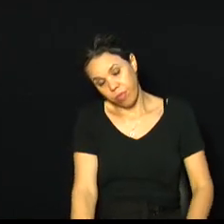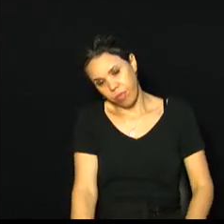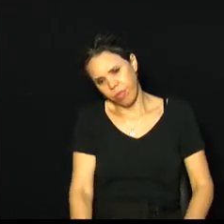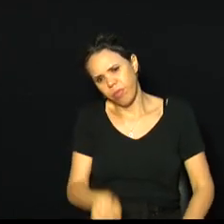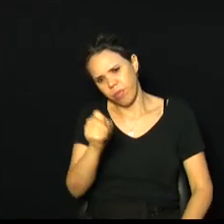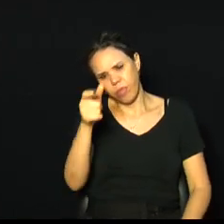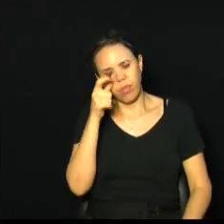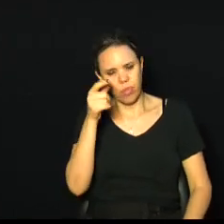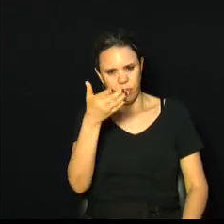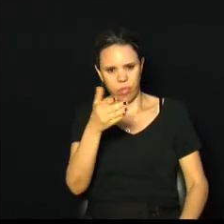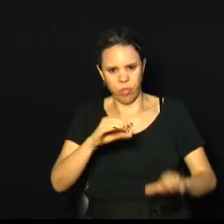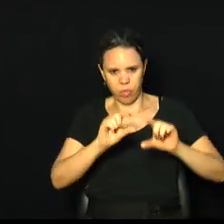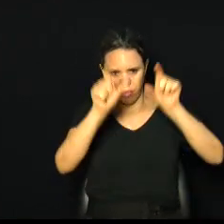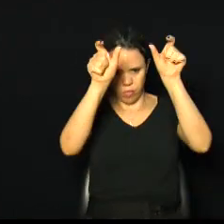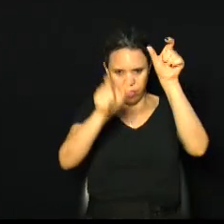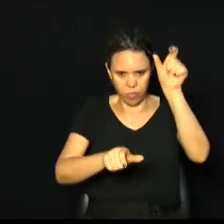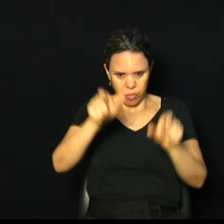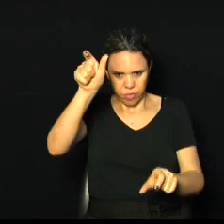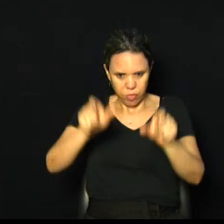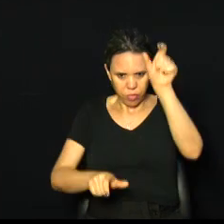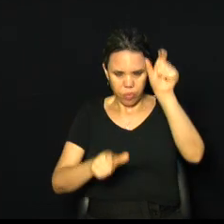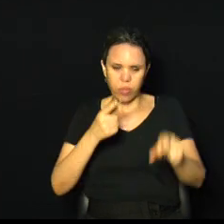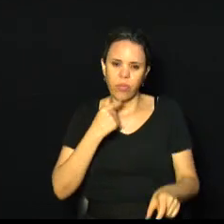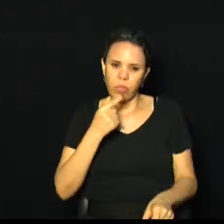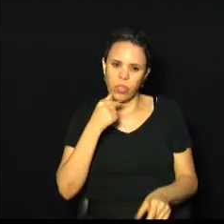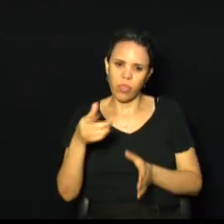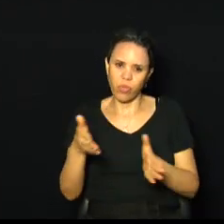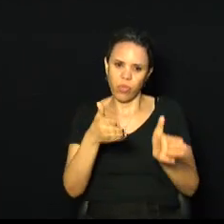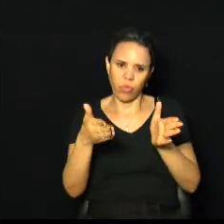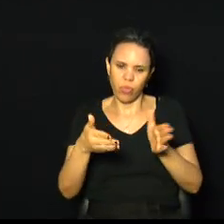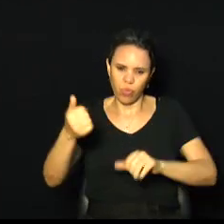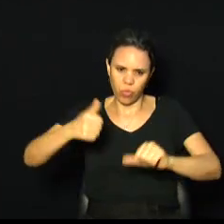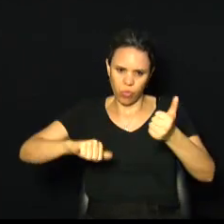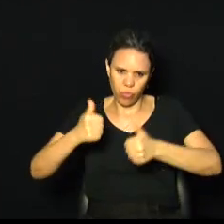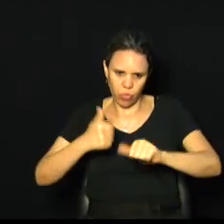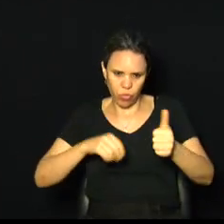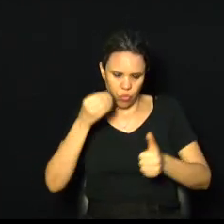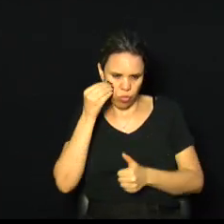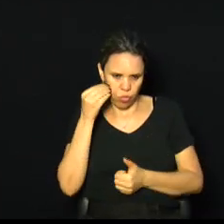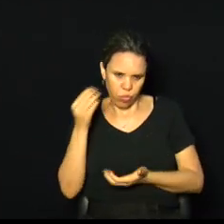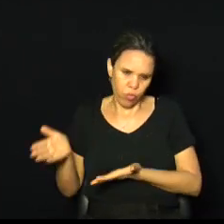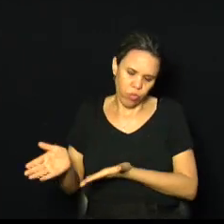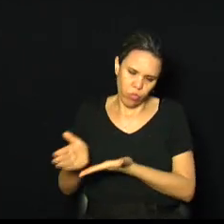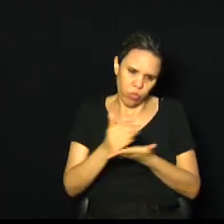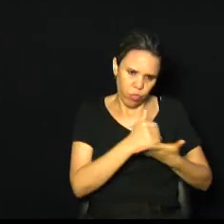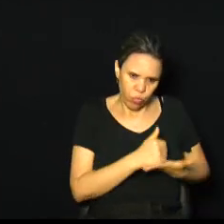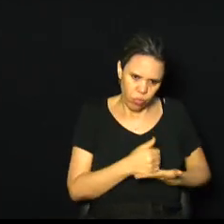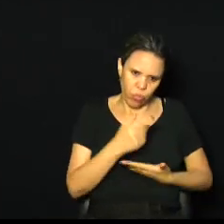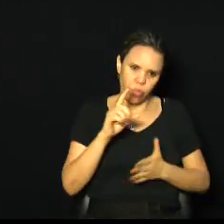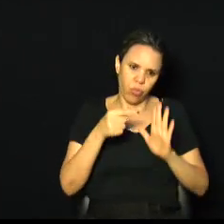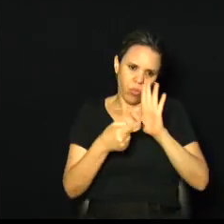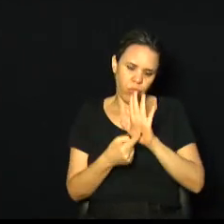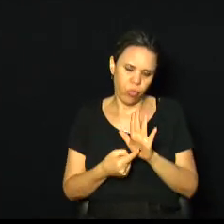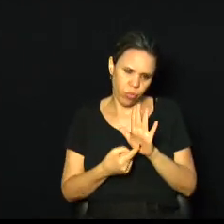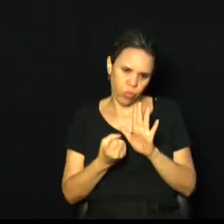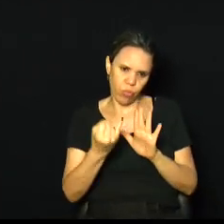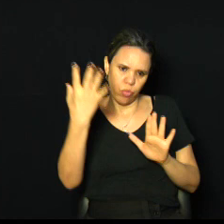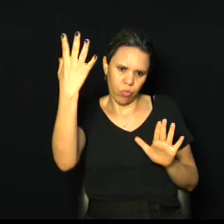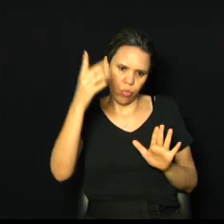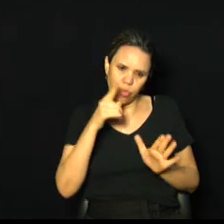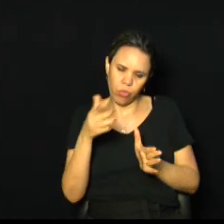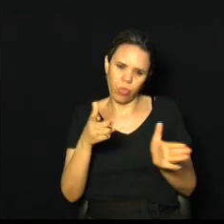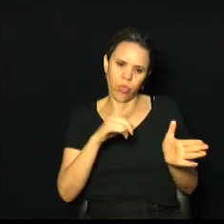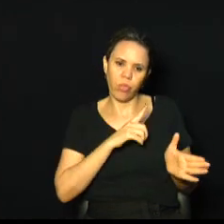vocês estão vendo em barras em vermelho, o rio, as amostras que foram coletadas, demonstram nos